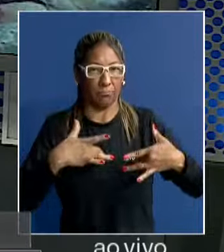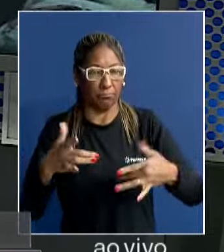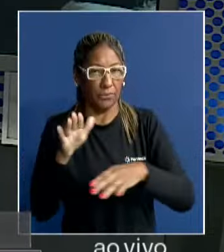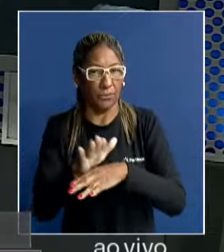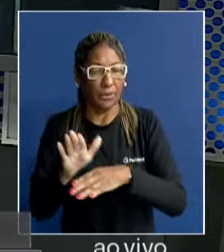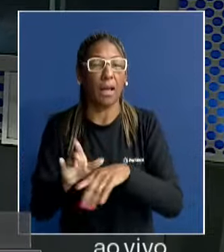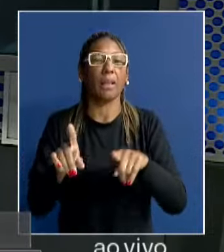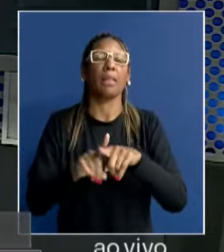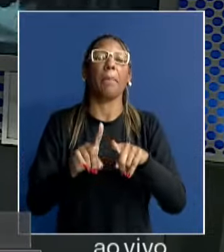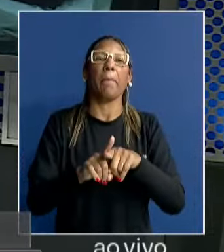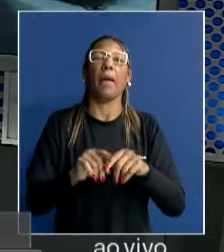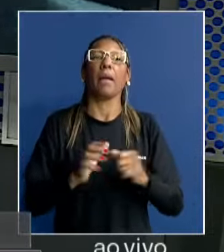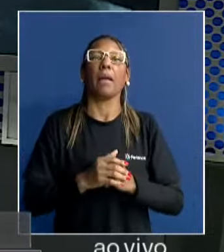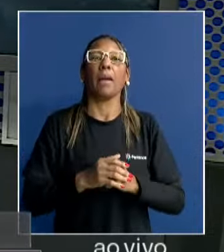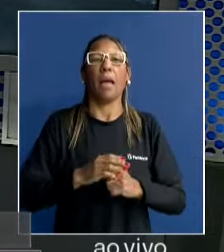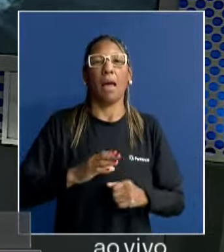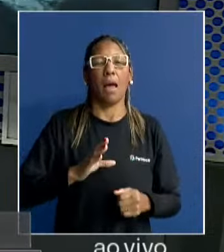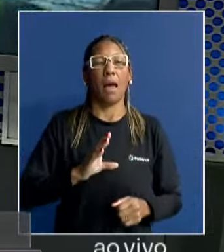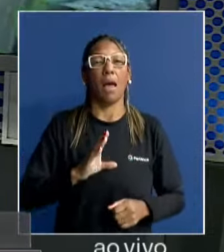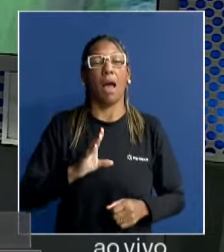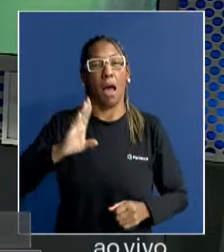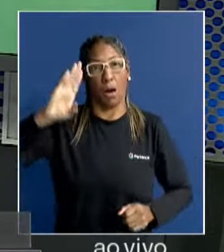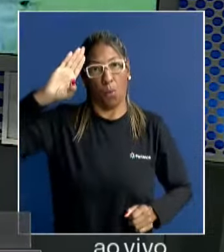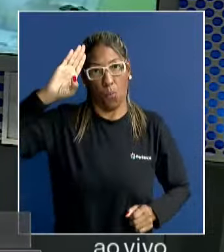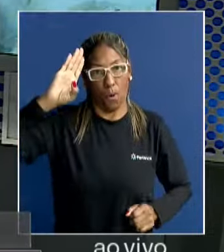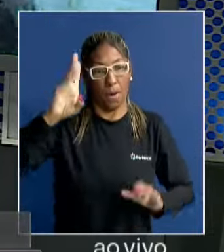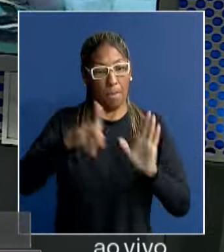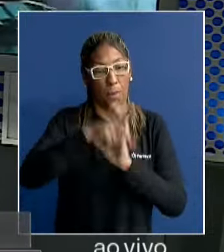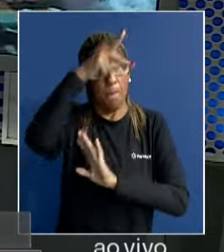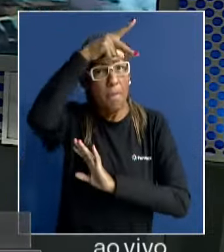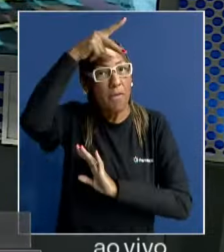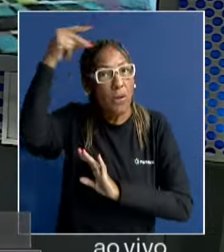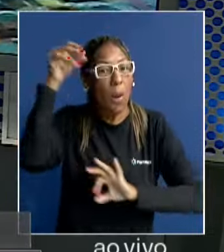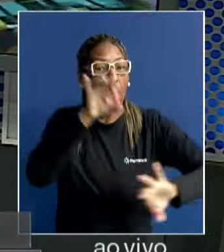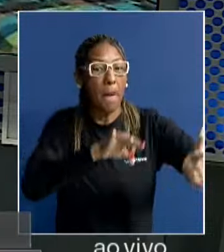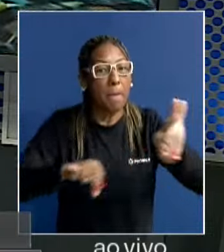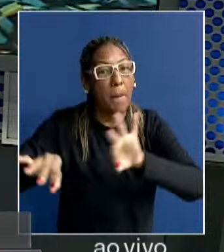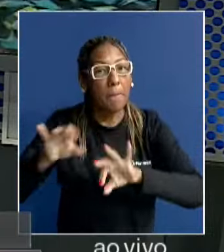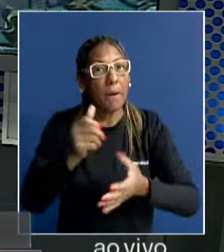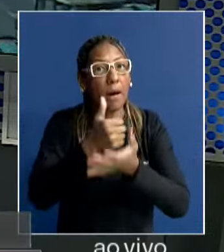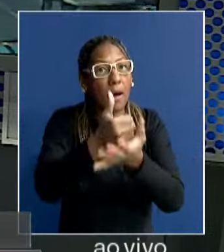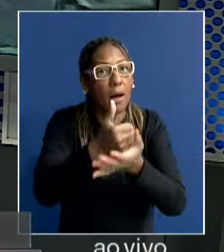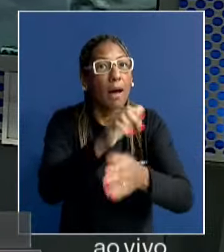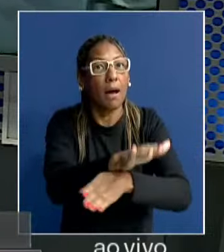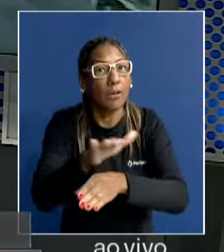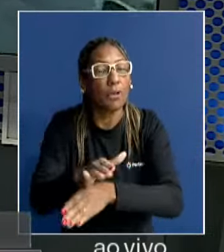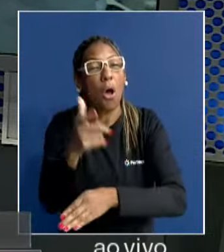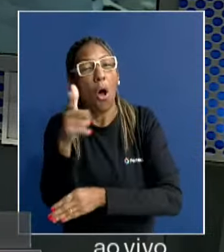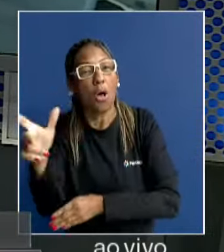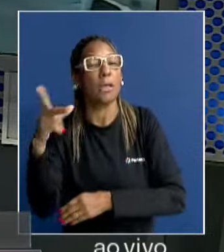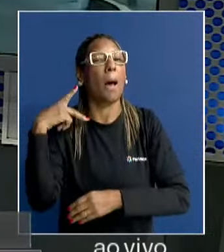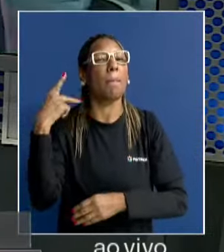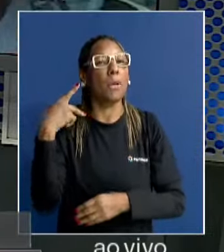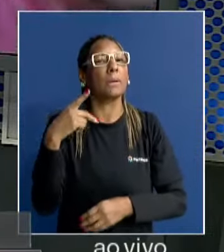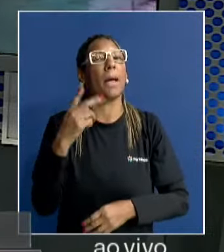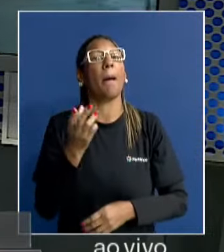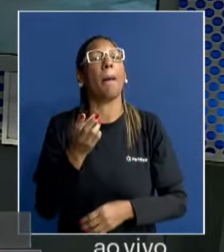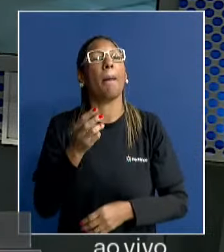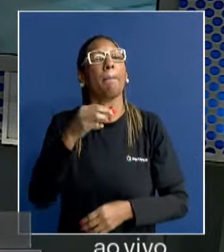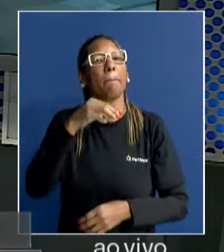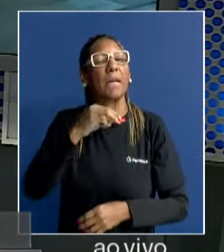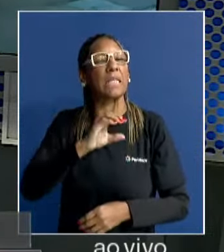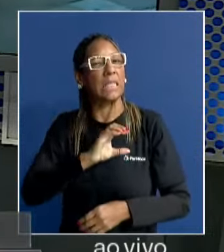que a guarda municipal, ou ainda estamos aqui recebendo muita ajuda de outras polícias militares,